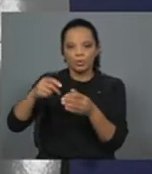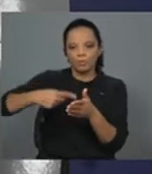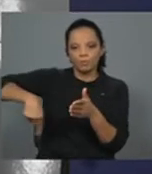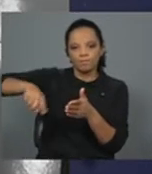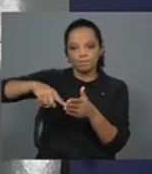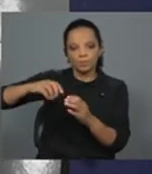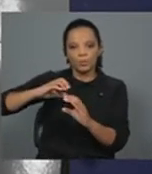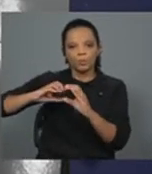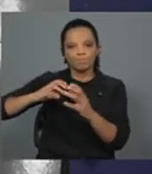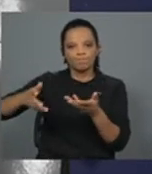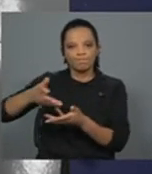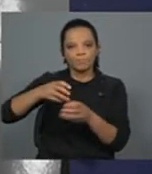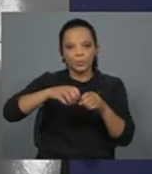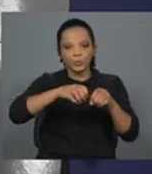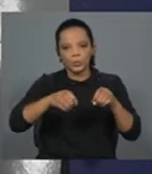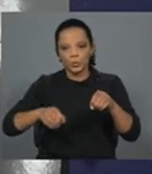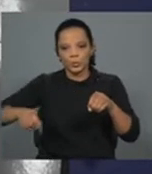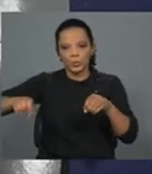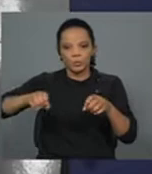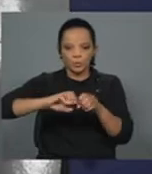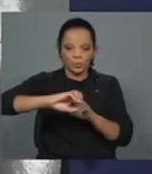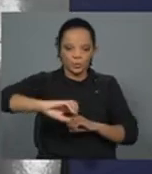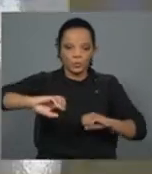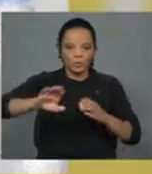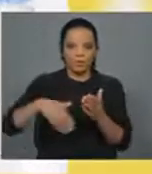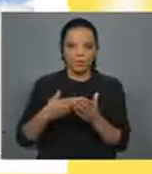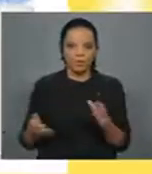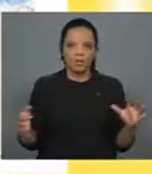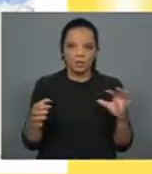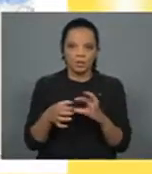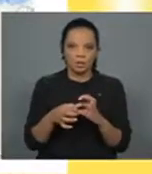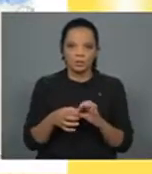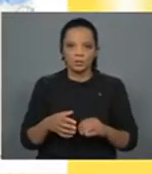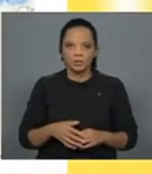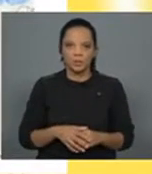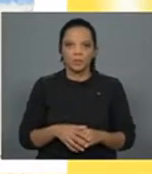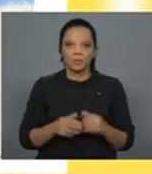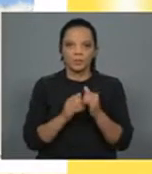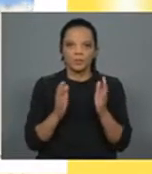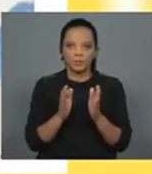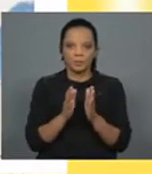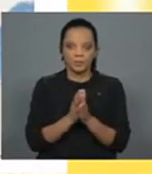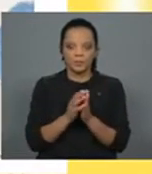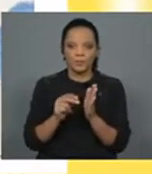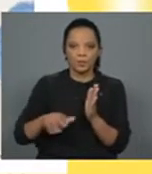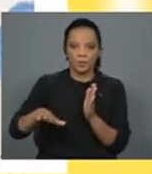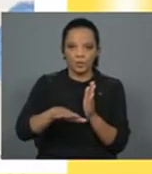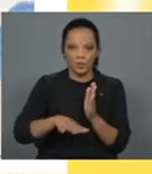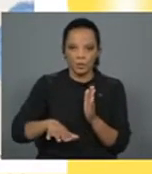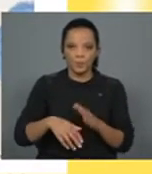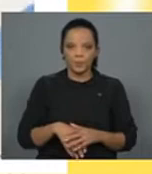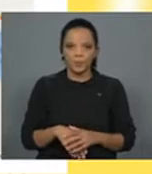comunicações de forma a garantir a ligação entre todos o nosso território.